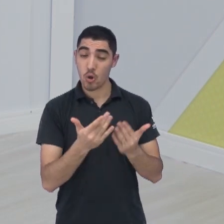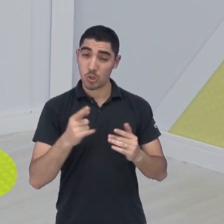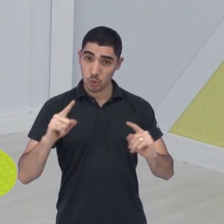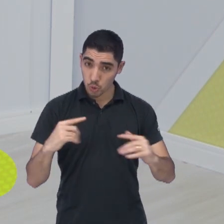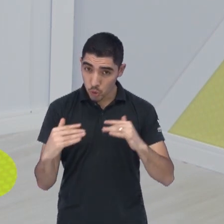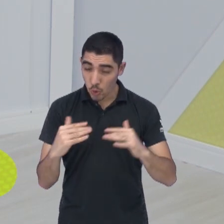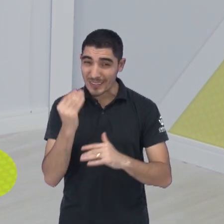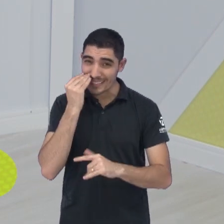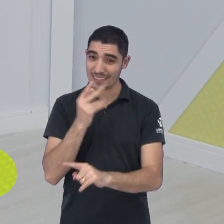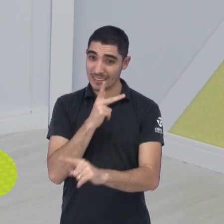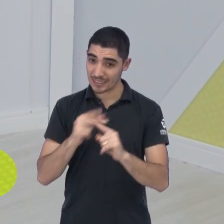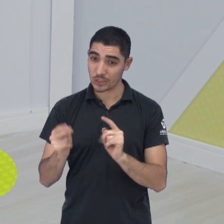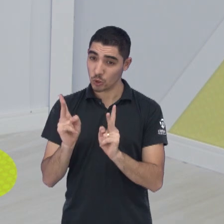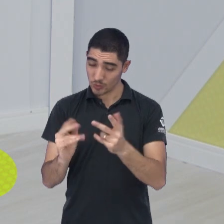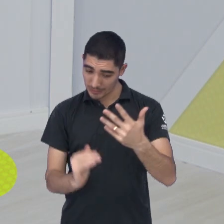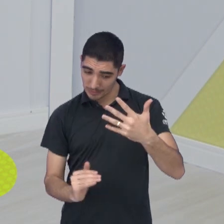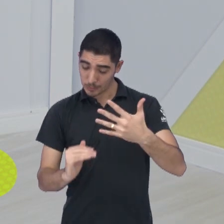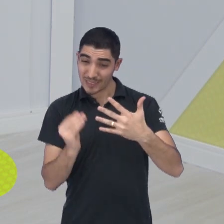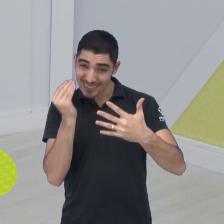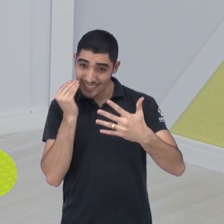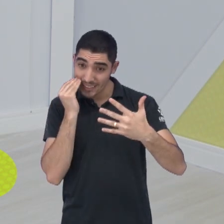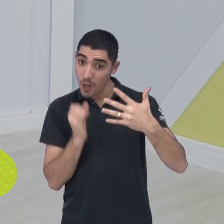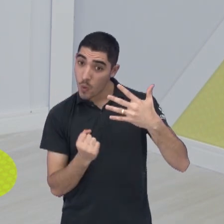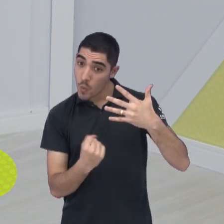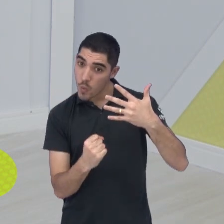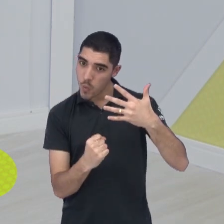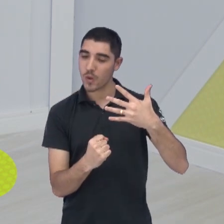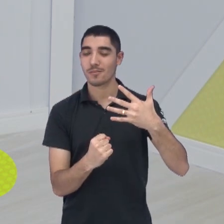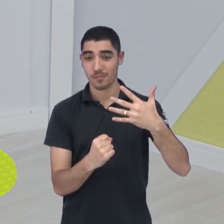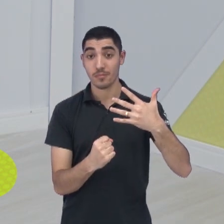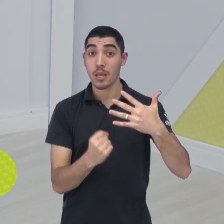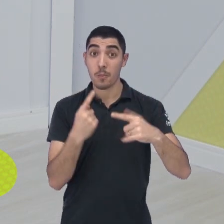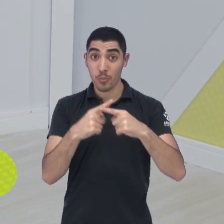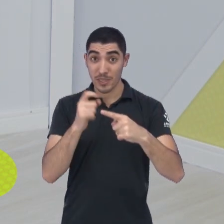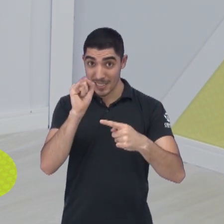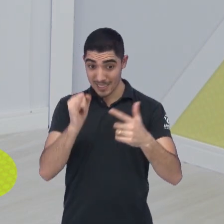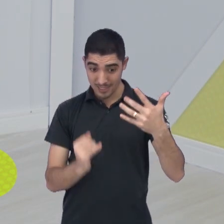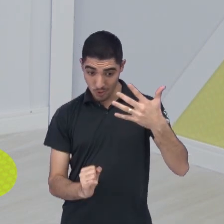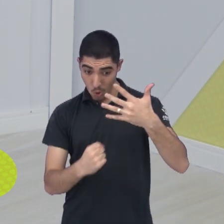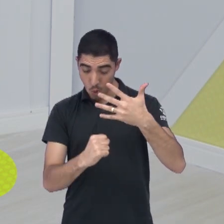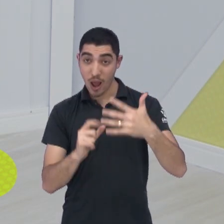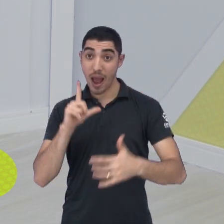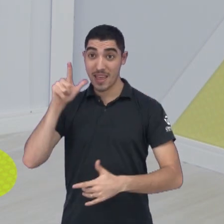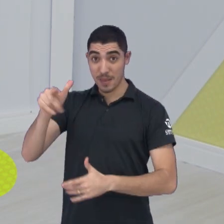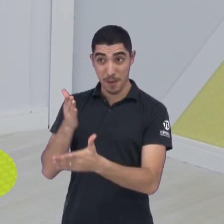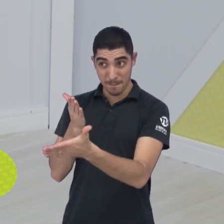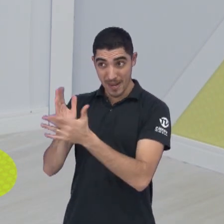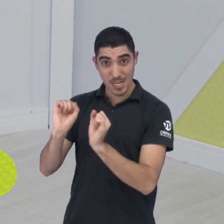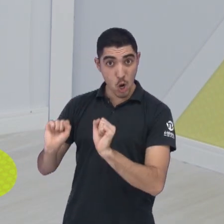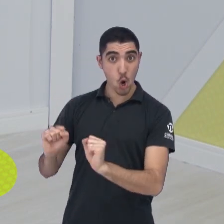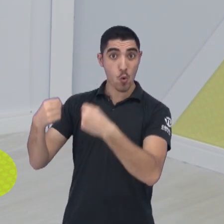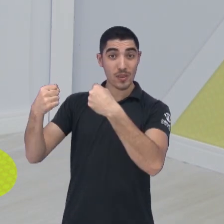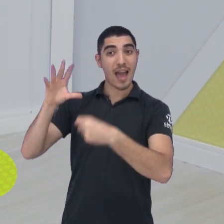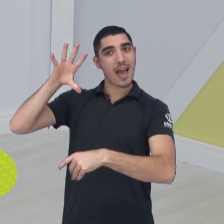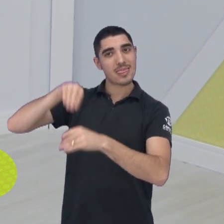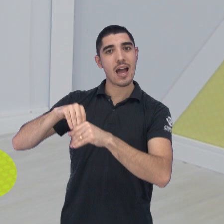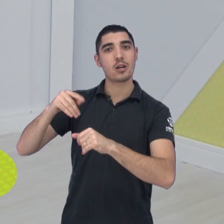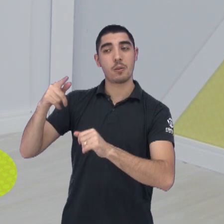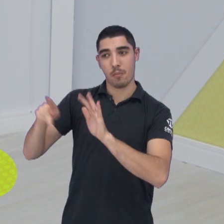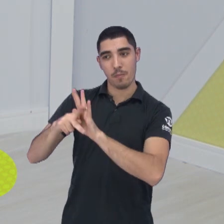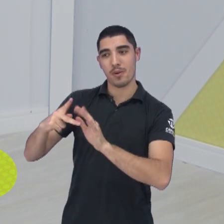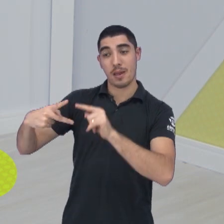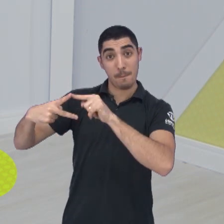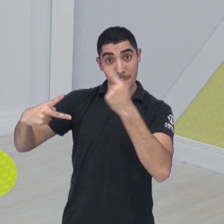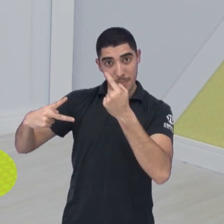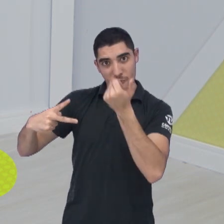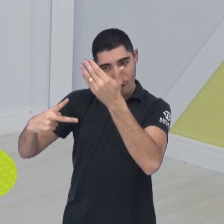Blumenau, em busca da 8ª posição na tabela de classificação, para ter vantagem no mata-mata de oitavas. O Brunão esteve no treino do time